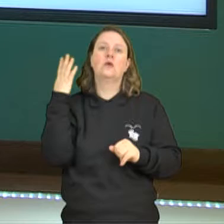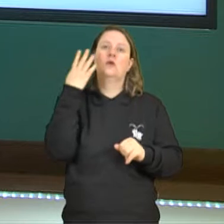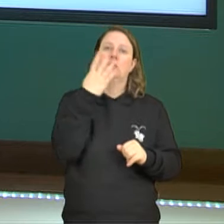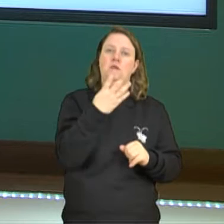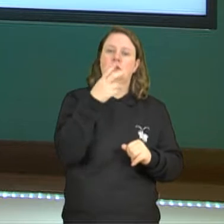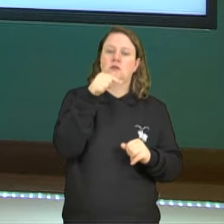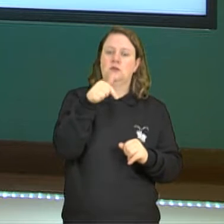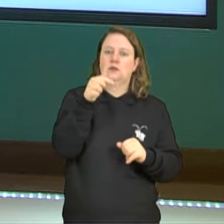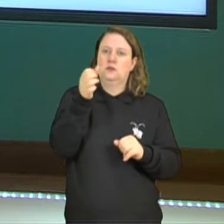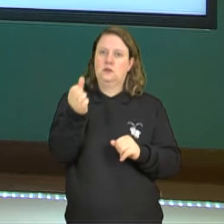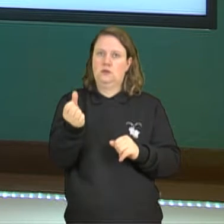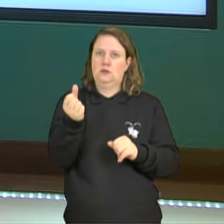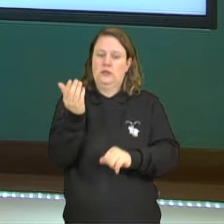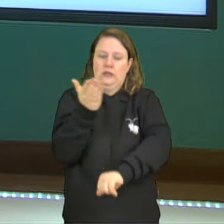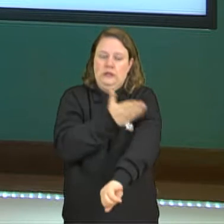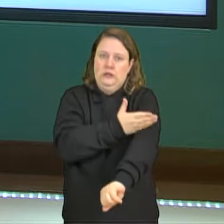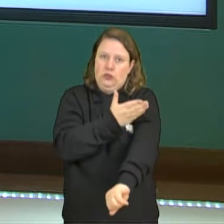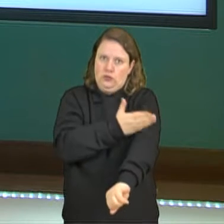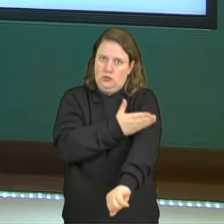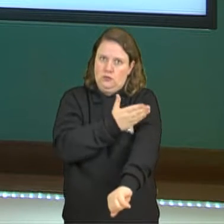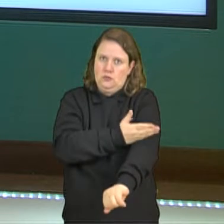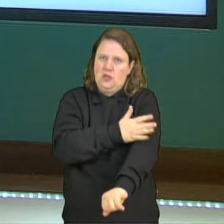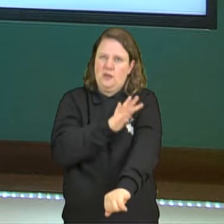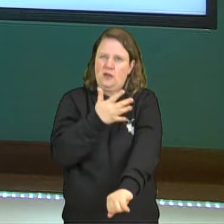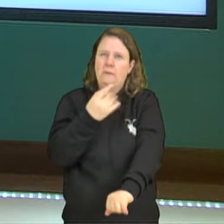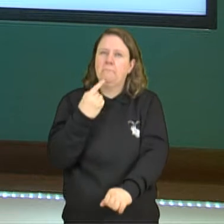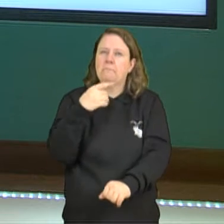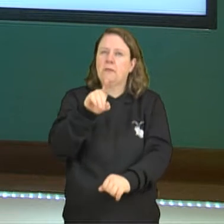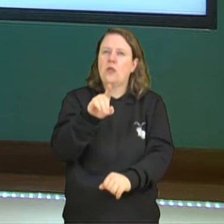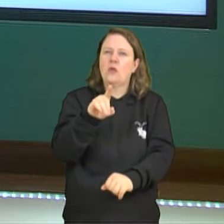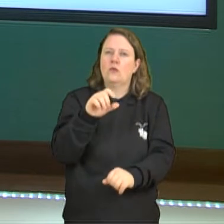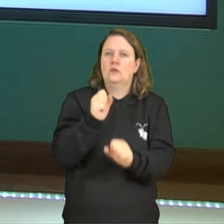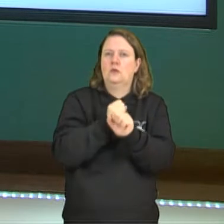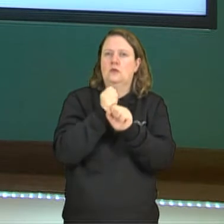476. E a Idade Média, esse período de quase 1000 anos, até